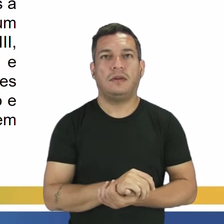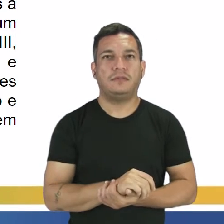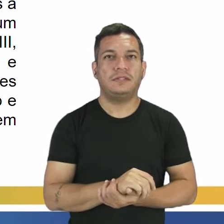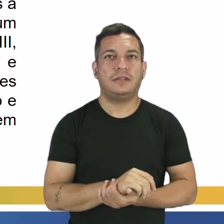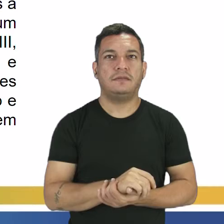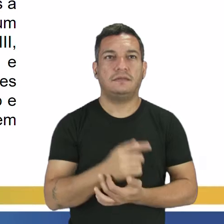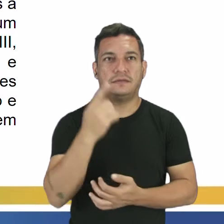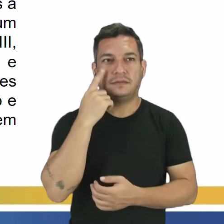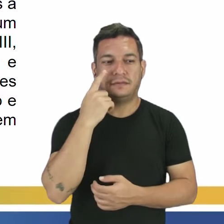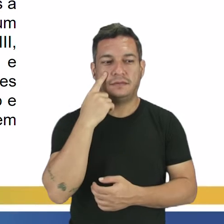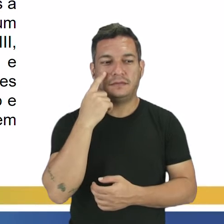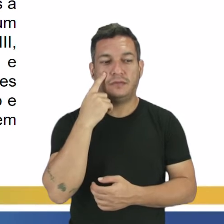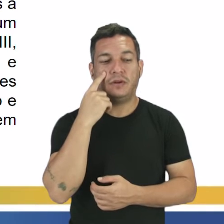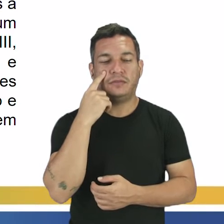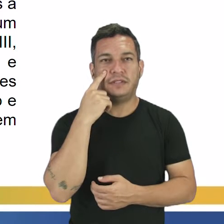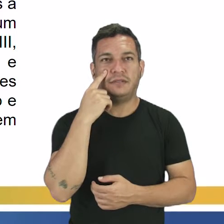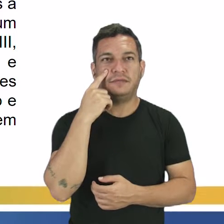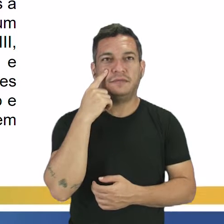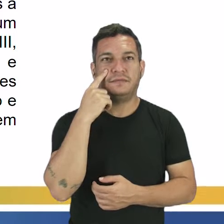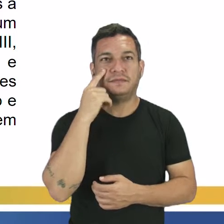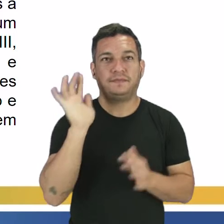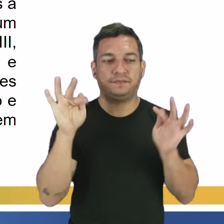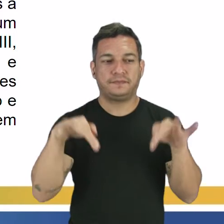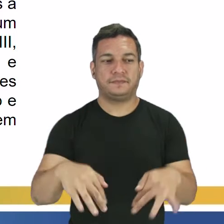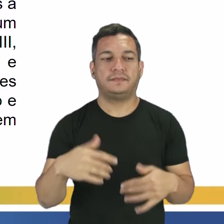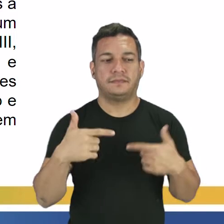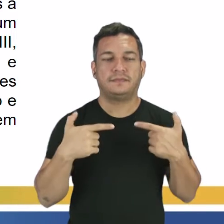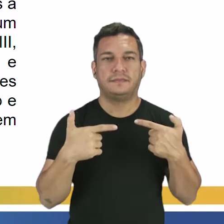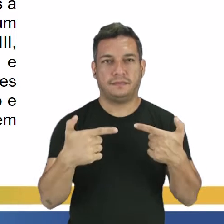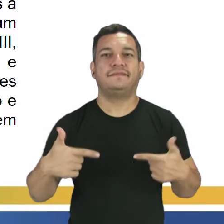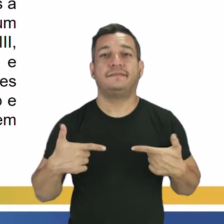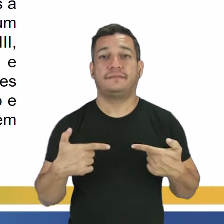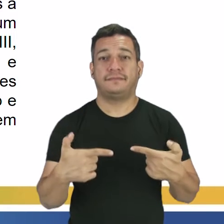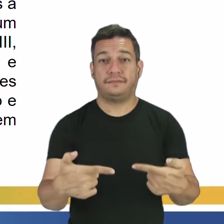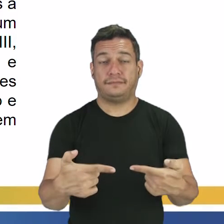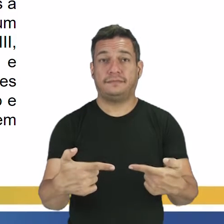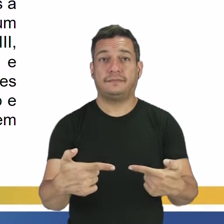do norte da Confederação. Ao fim da guerra,